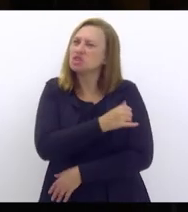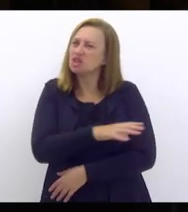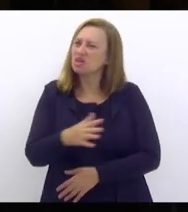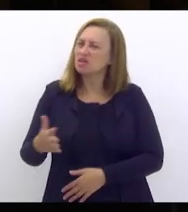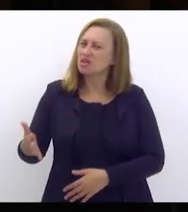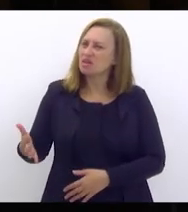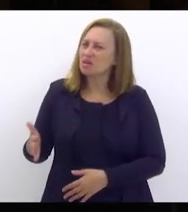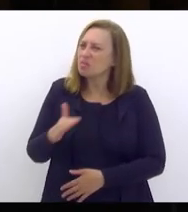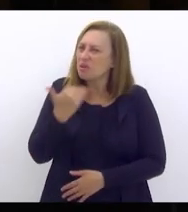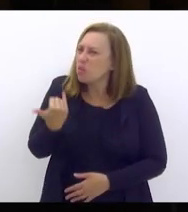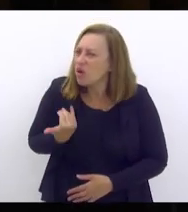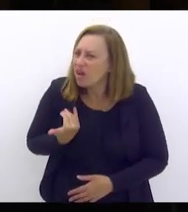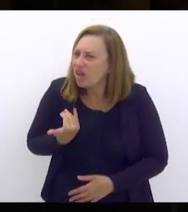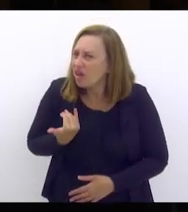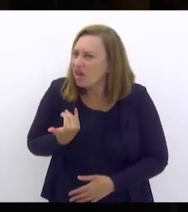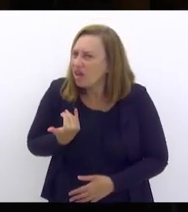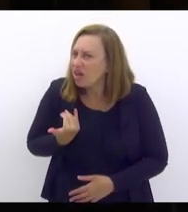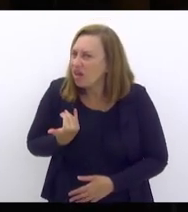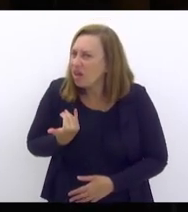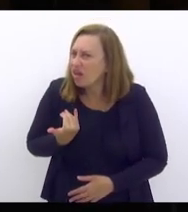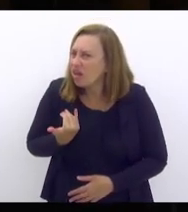vida devassada.